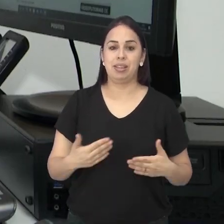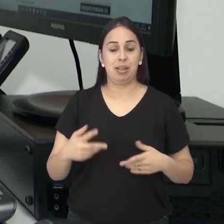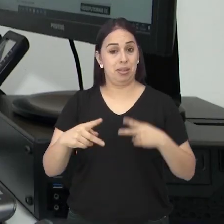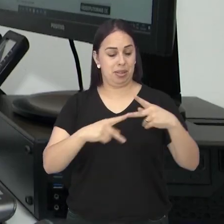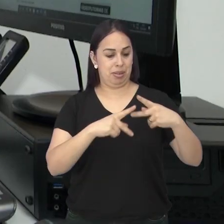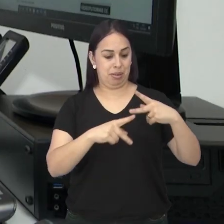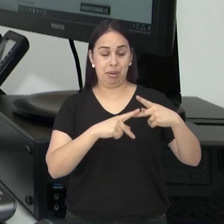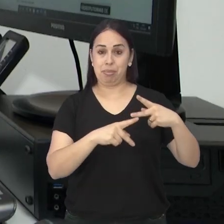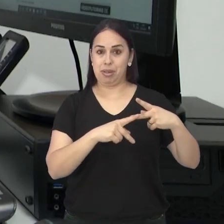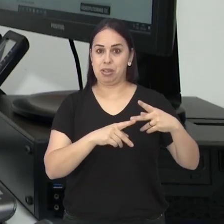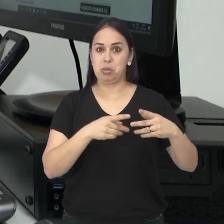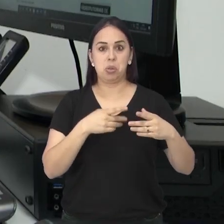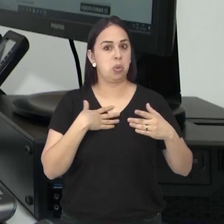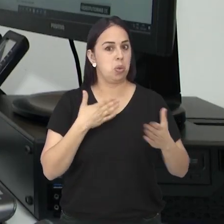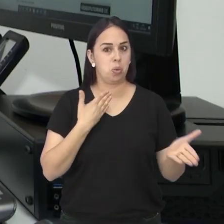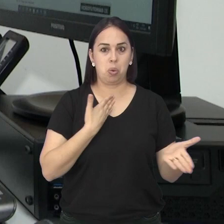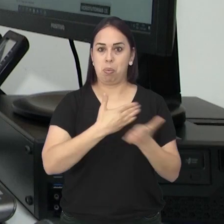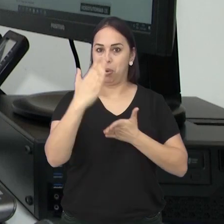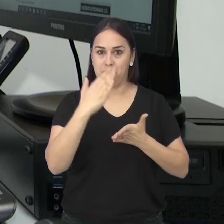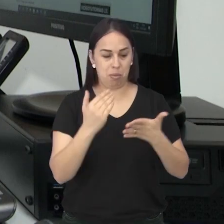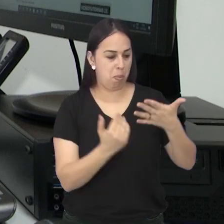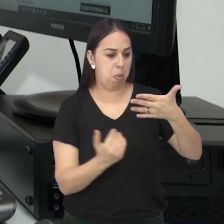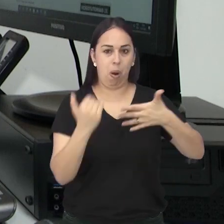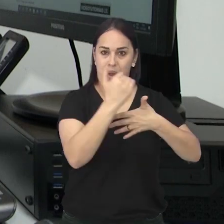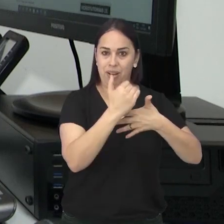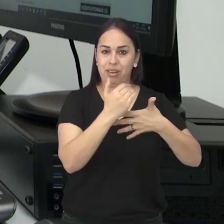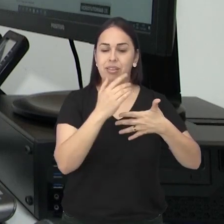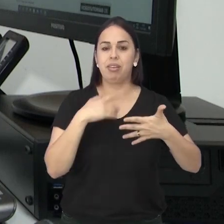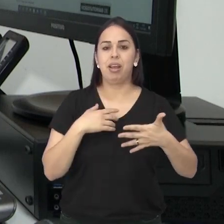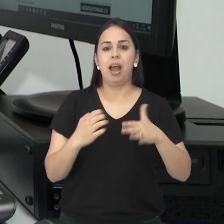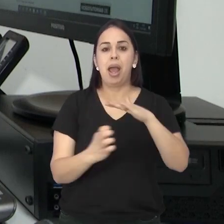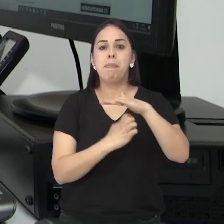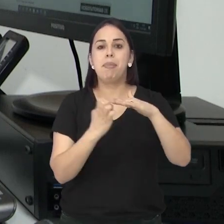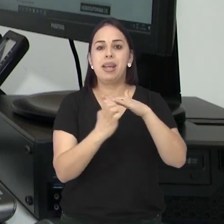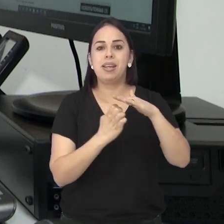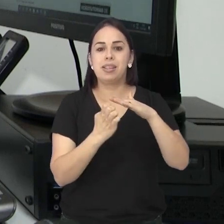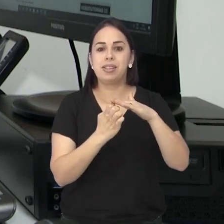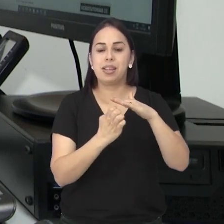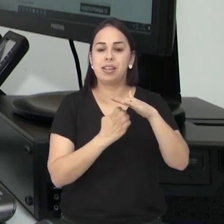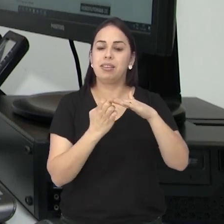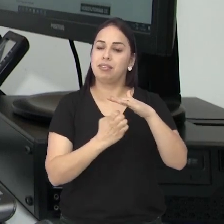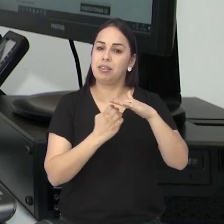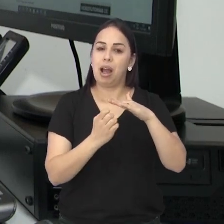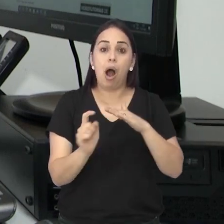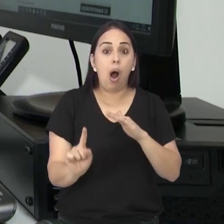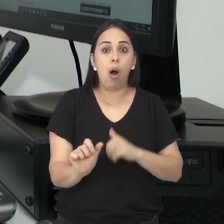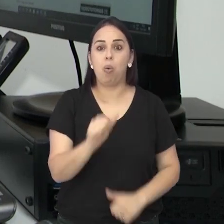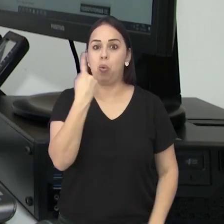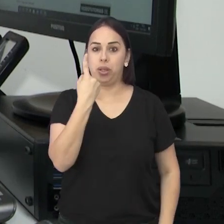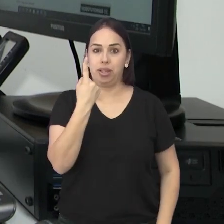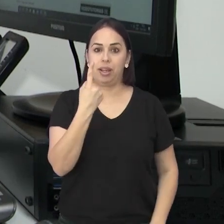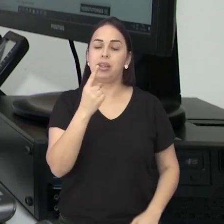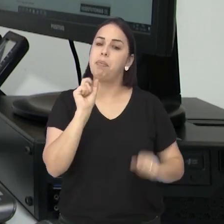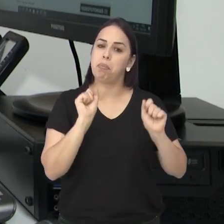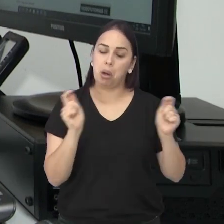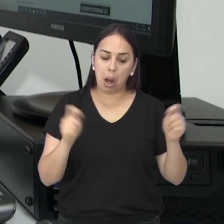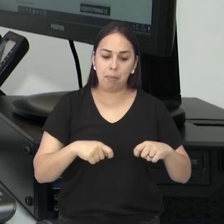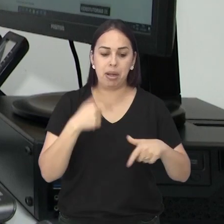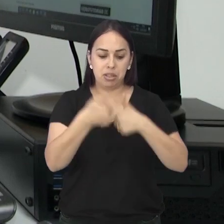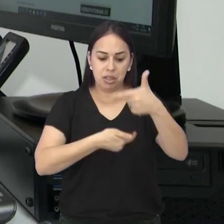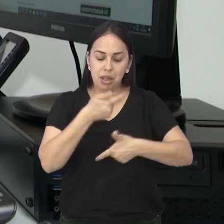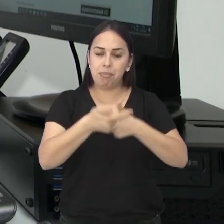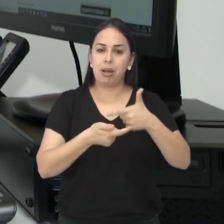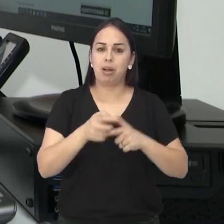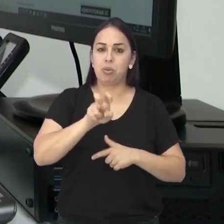A única empresa no Brasil disponível com tecnologia para trabalhar o 5G está no Parque Tecnológico. Então a gente pensar que o